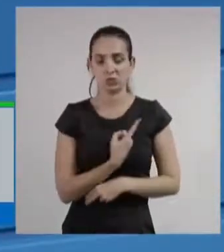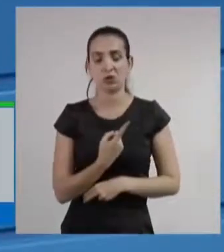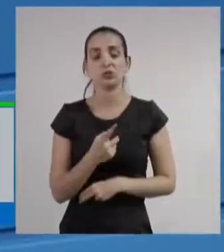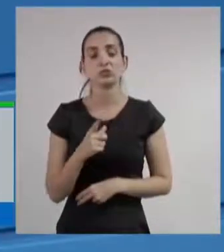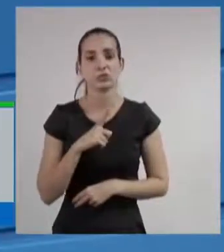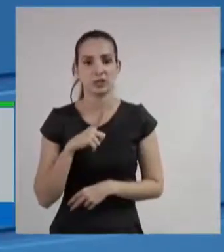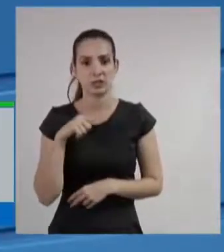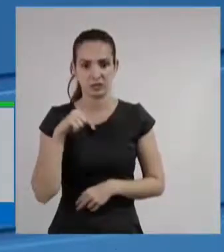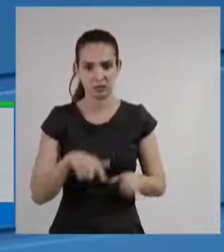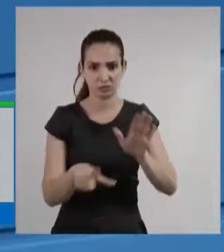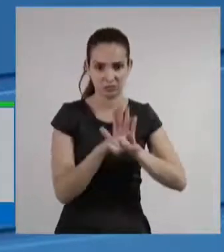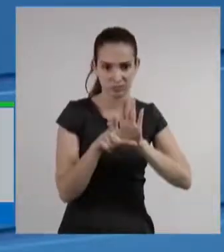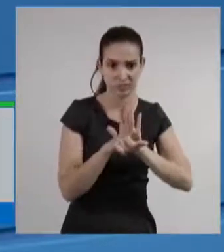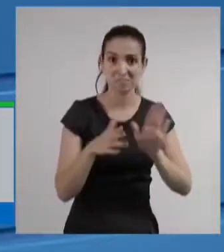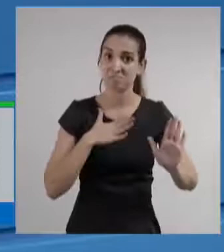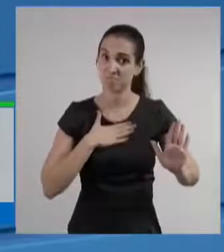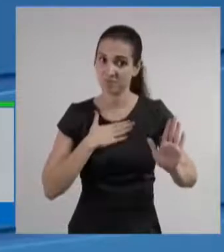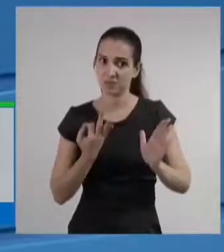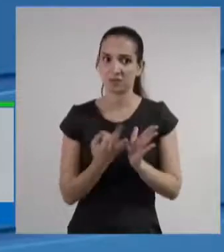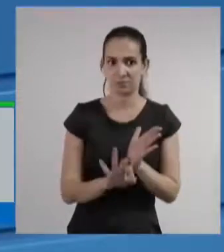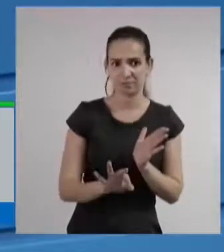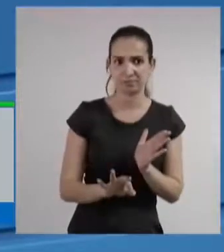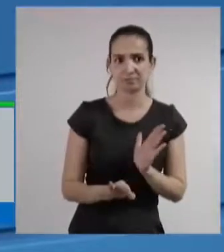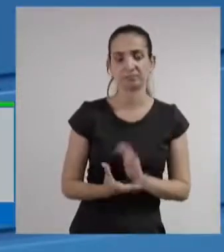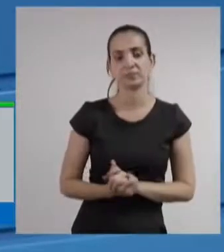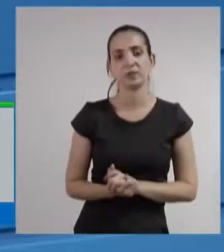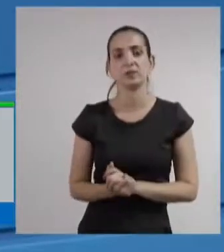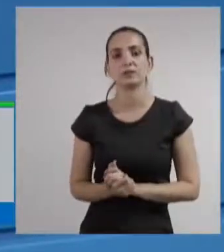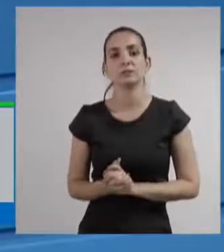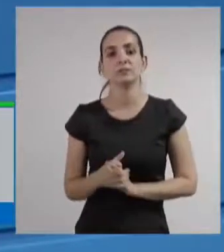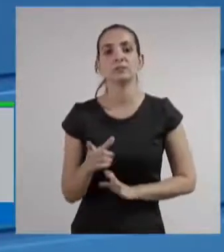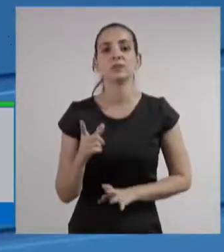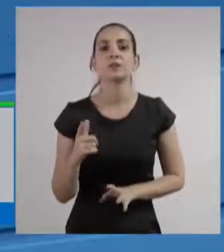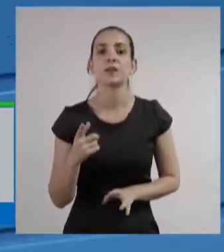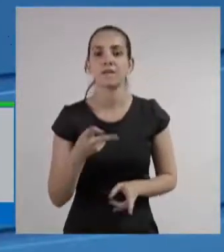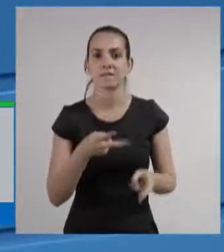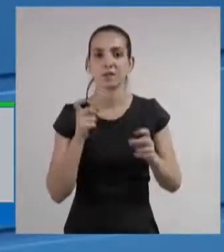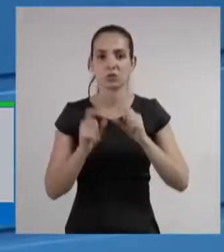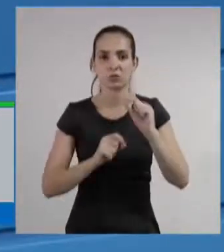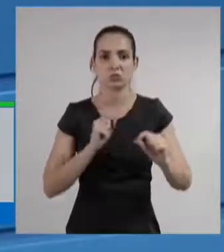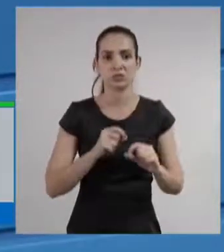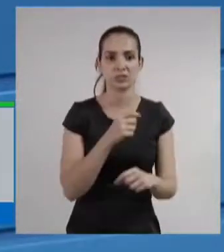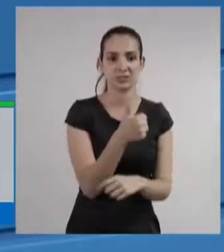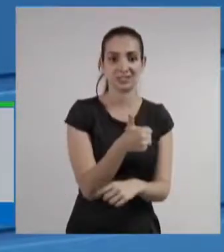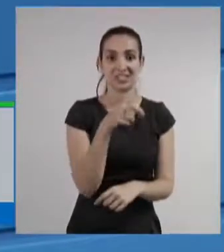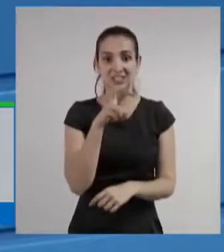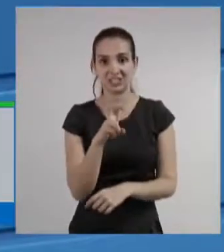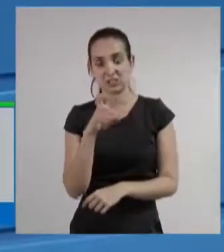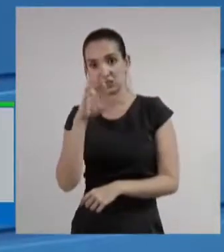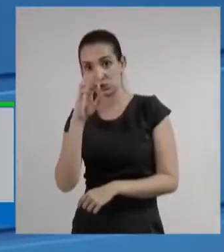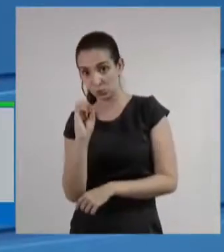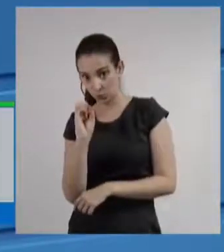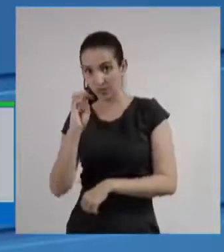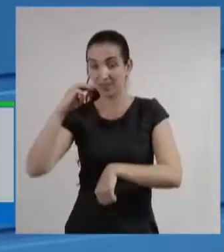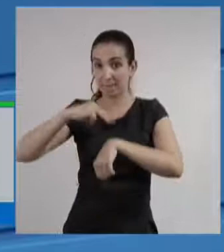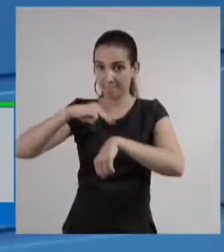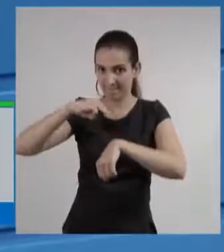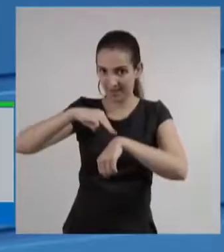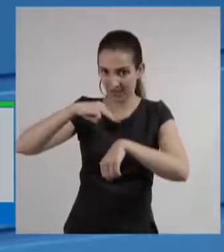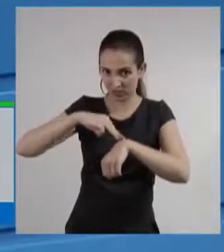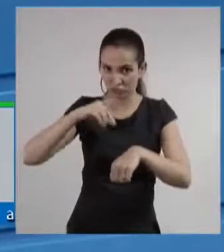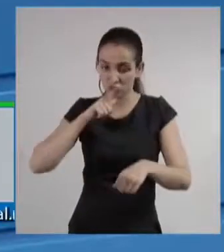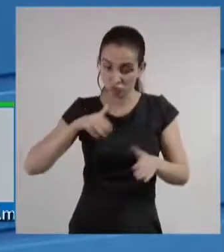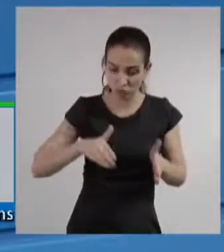aprovada aqui, de minha autoria, deputado, que prevê 150 metros para cada lado dos rios de águas cristalinas